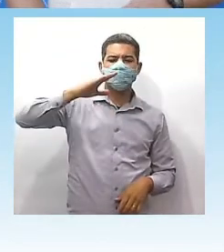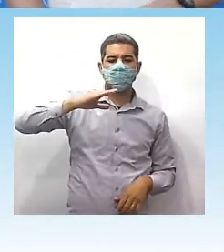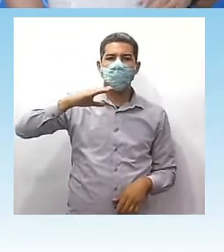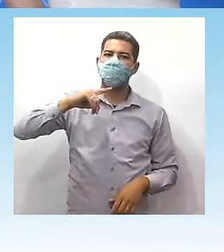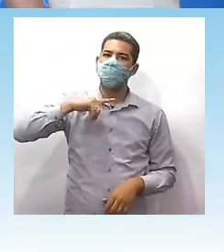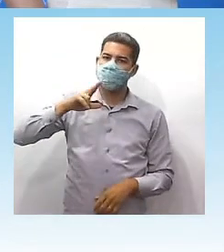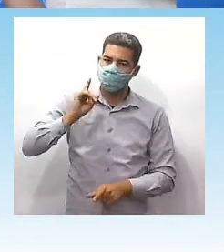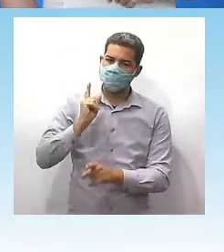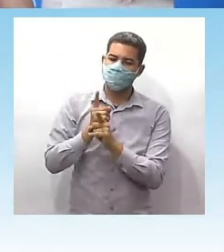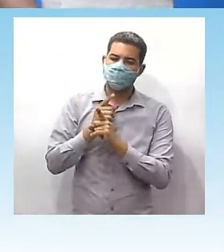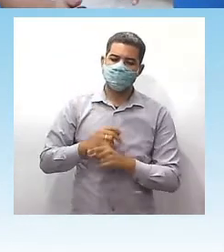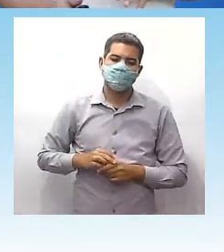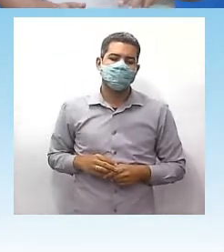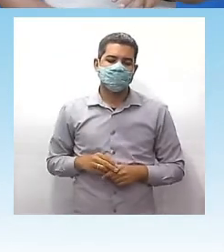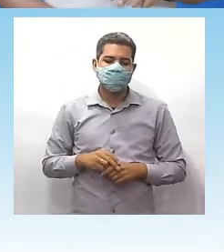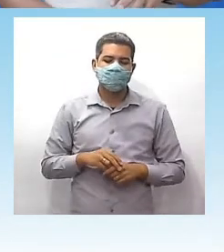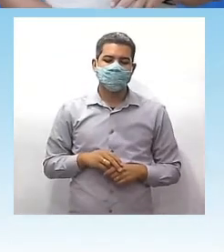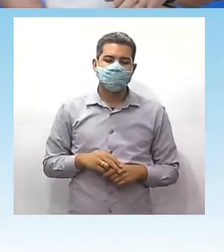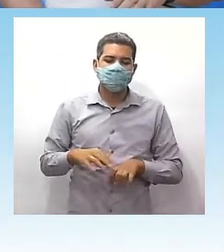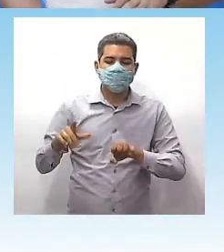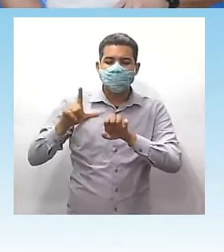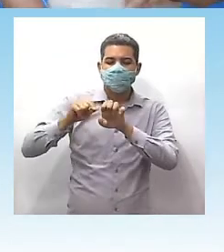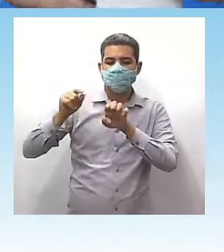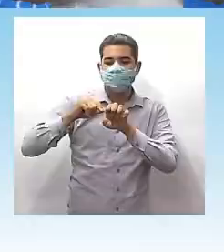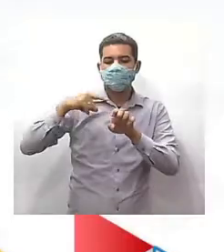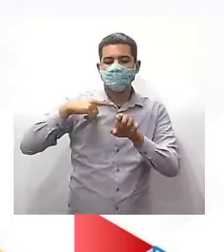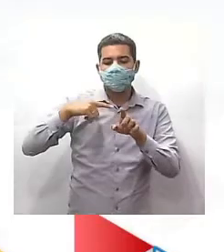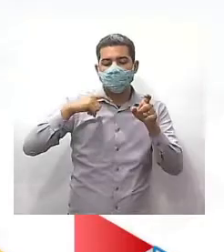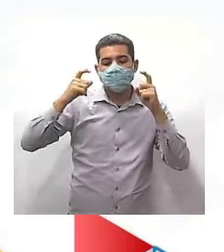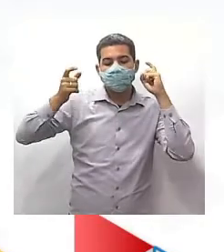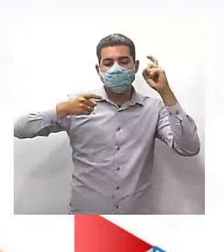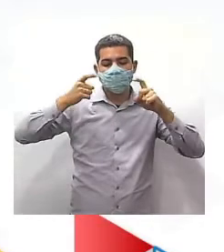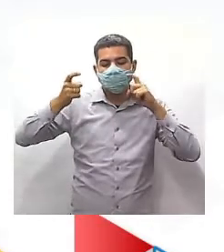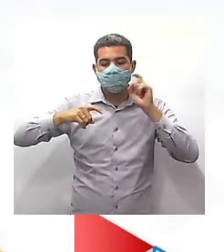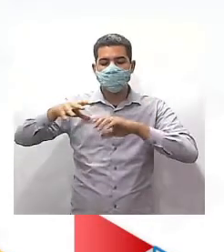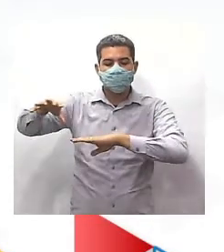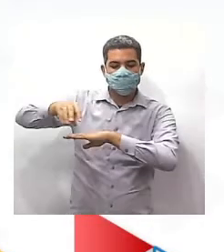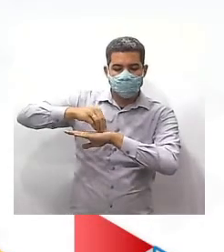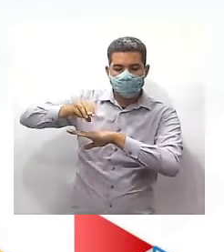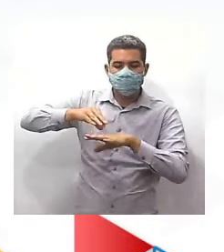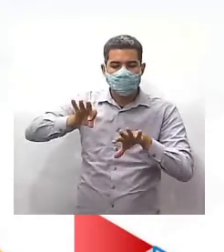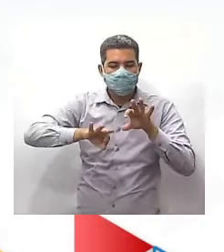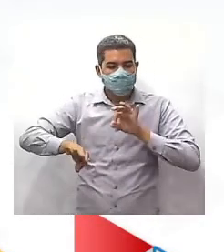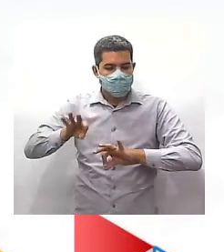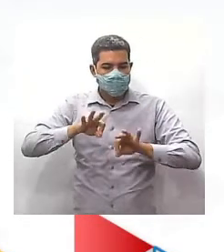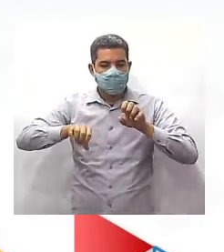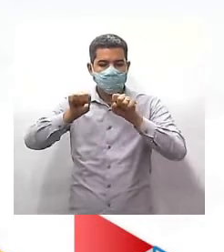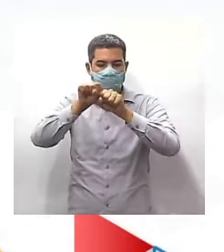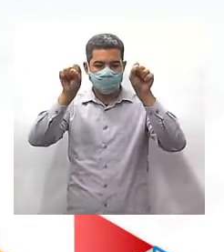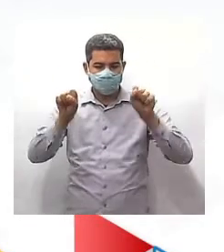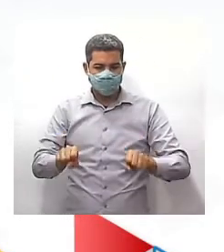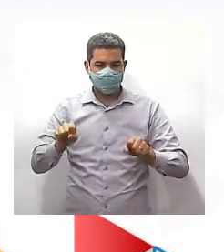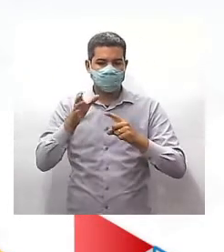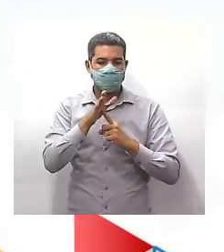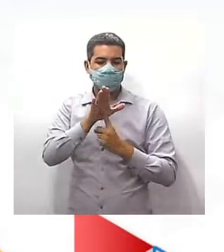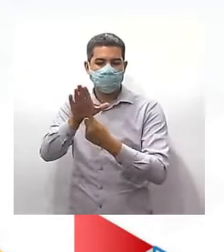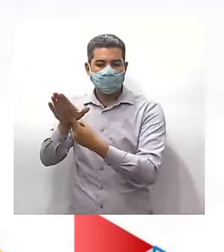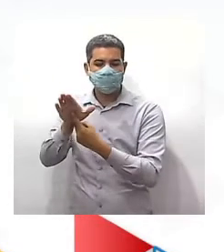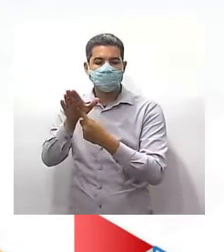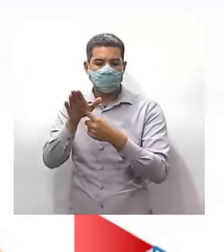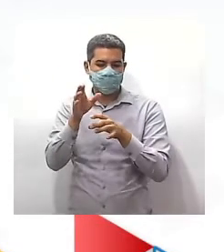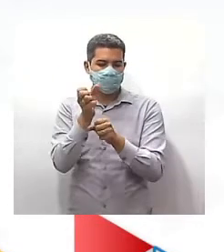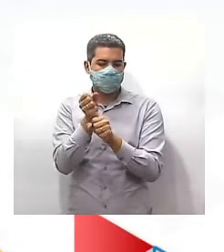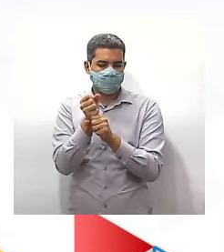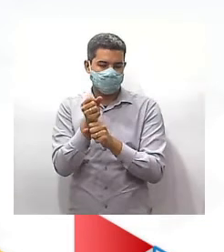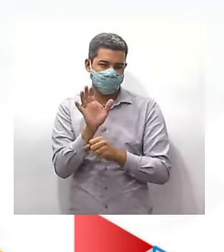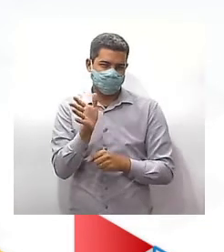tá bom? Bom, a estatística se preocupa com coleta, a organização e sistematização e apresentação dos dados,